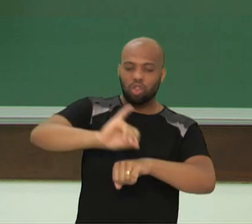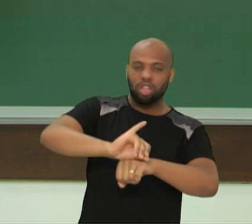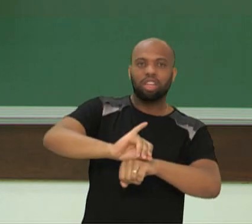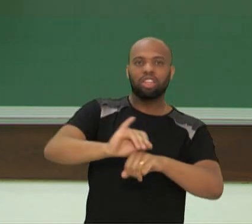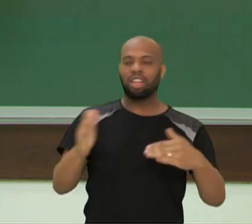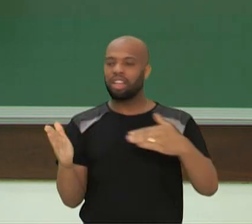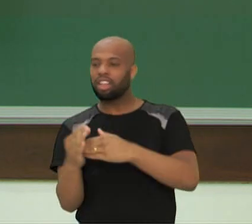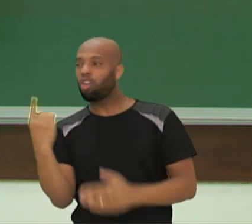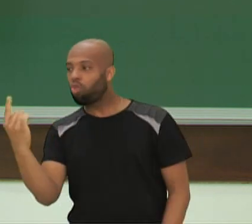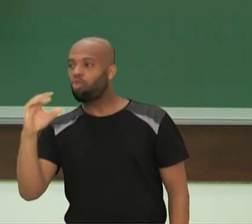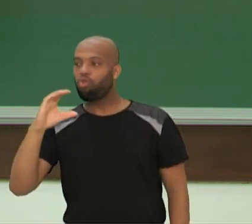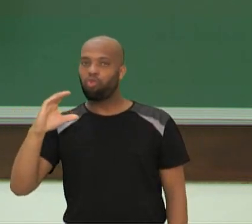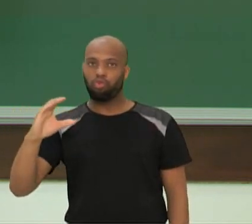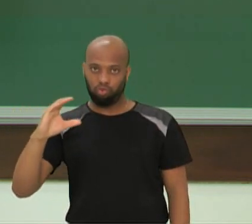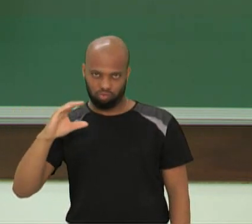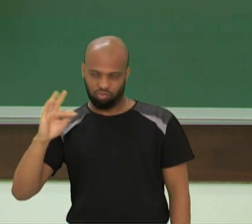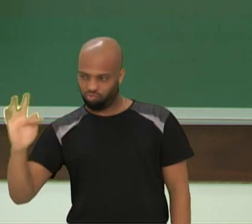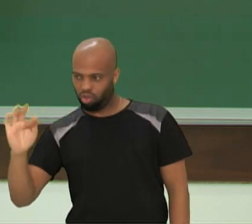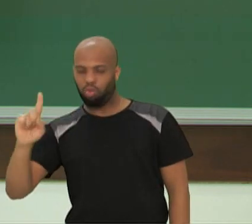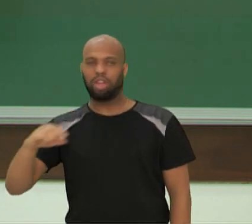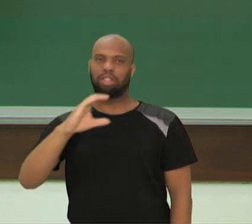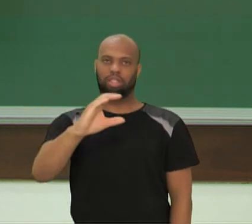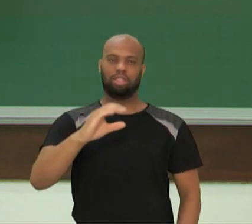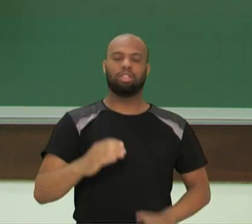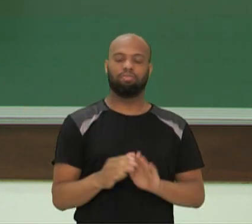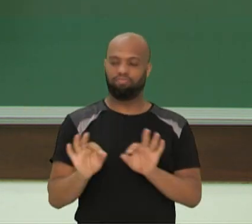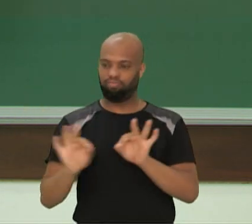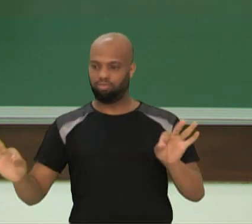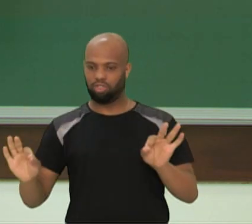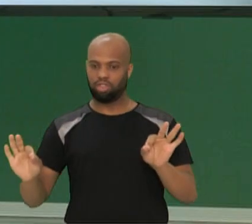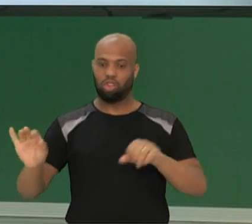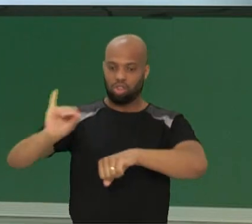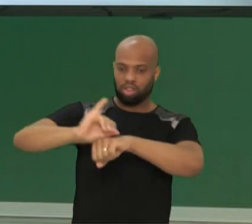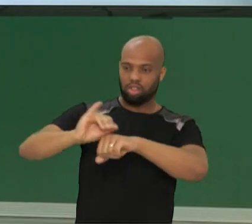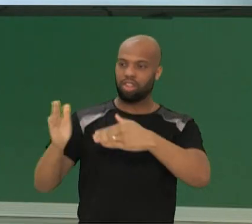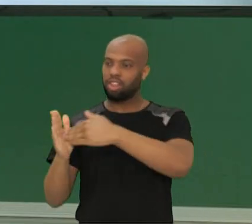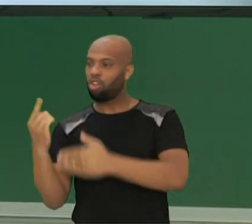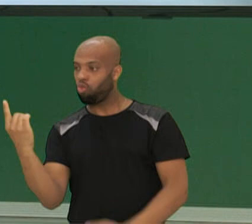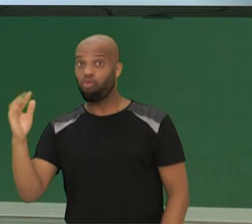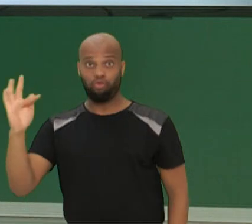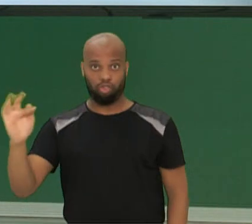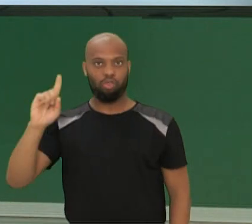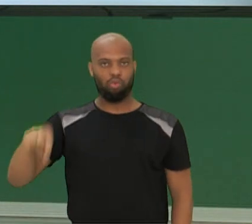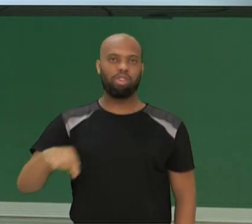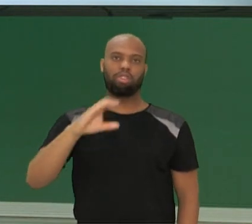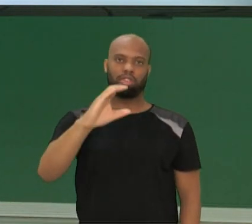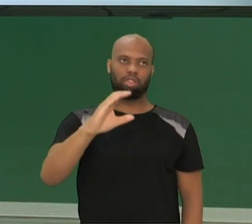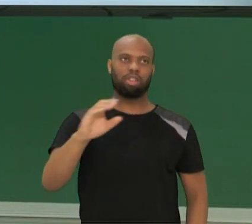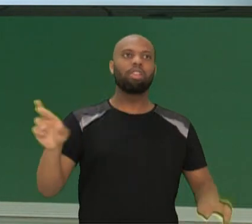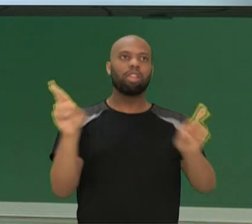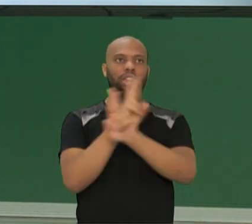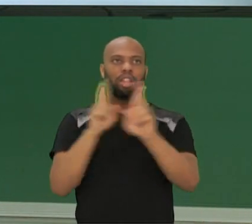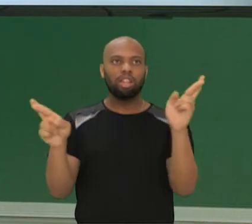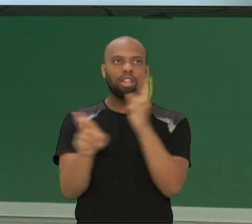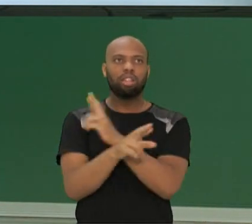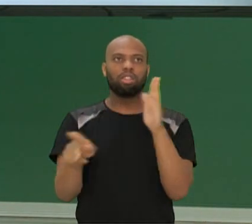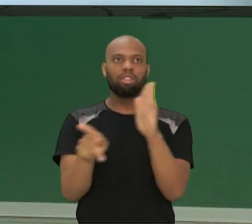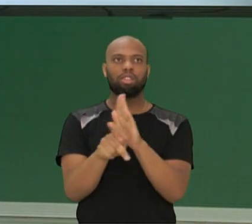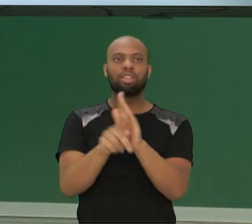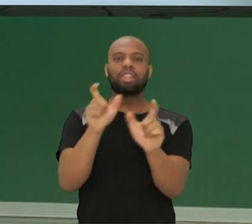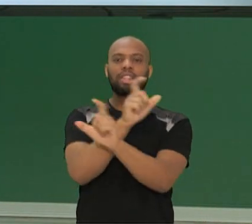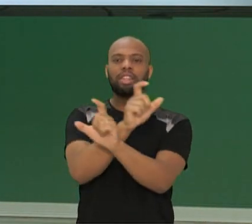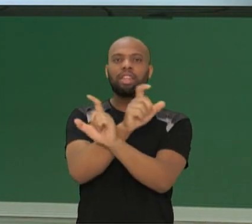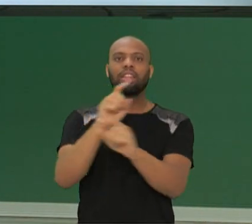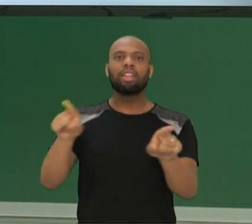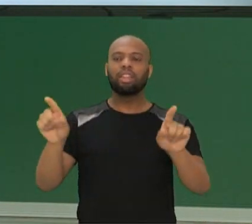até um foco é C, tá? Então, também relembrando as equações da hipérbole, quando os focos estão